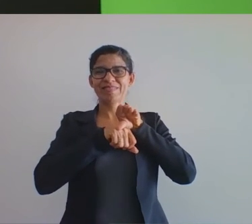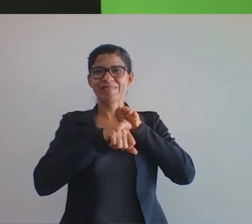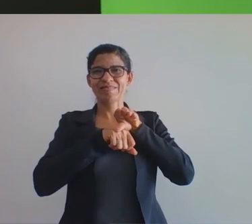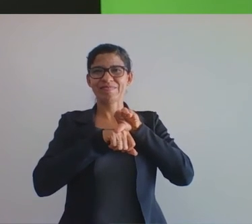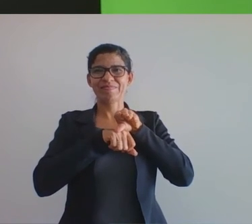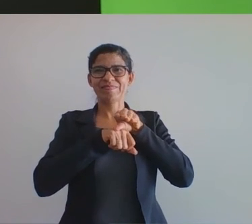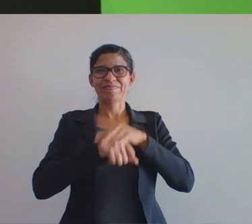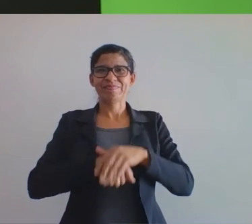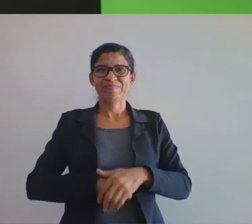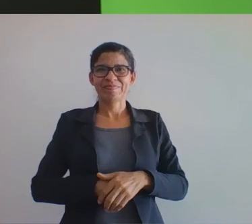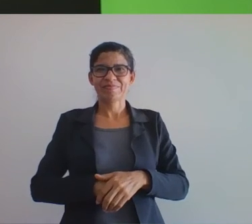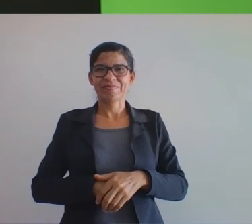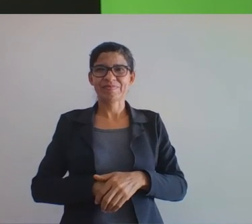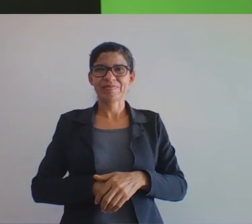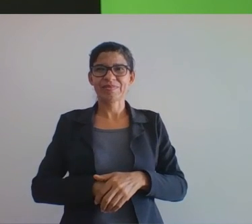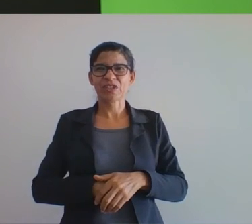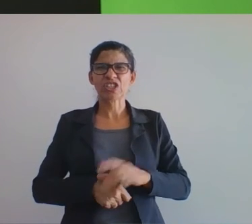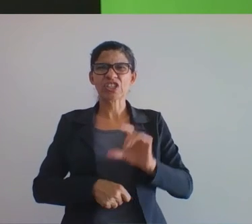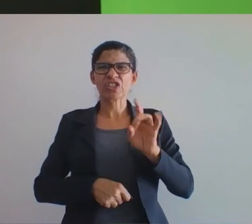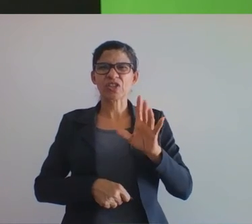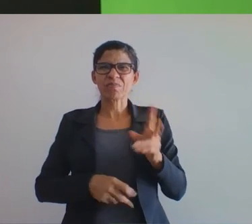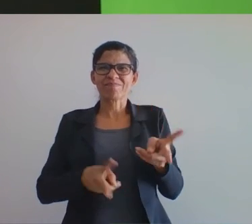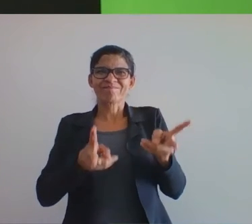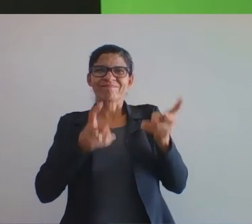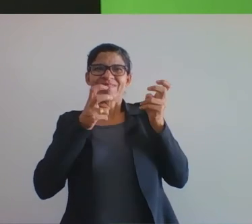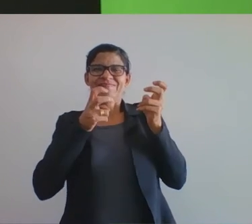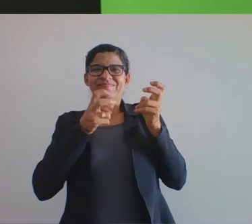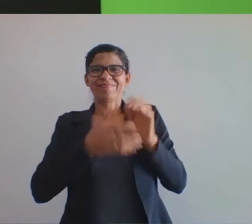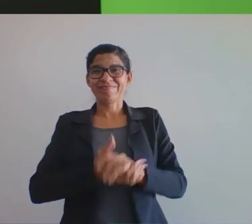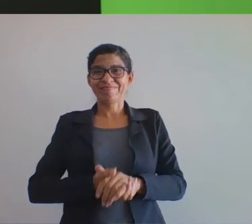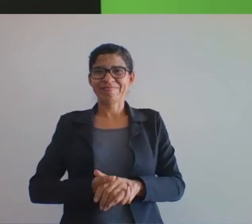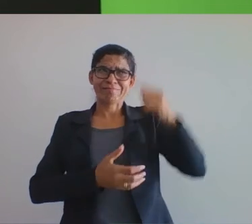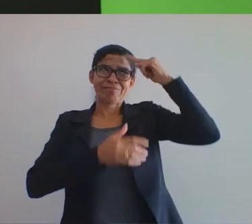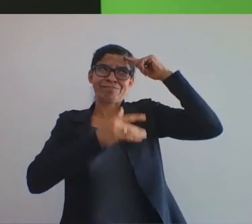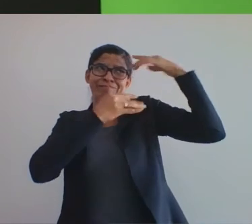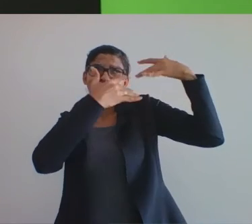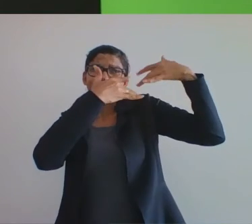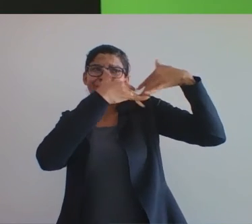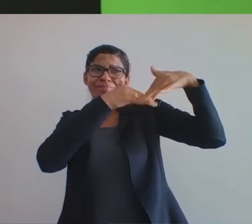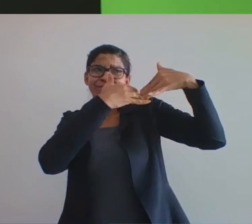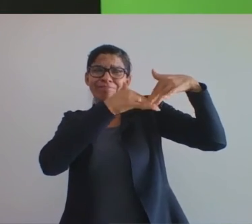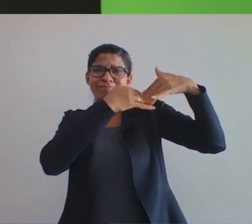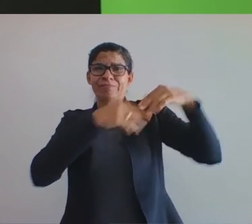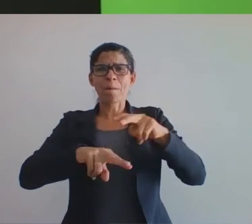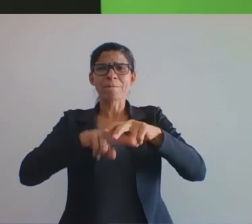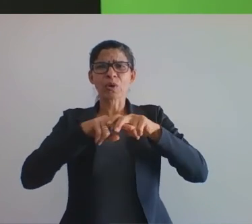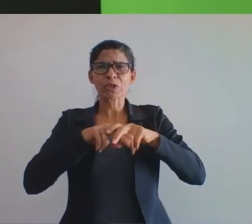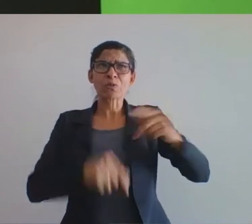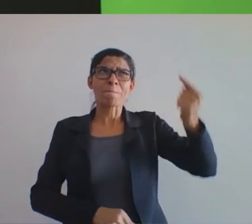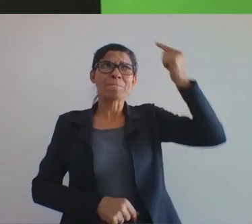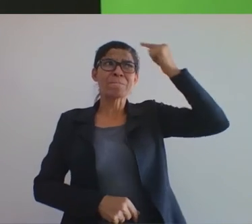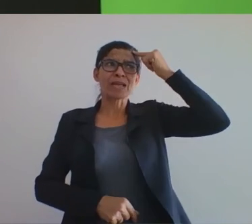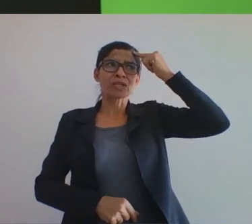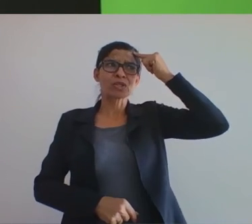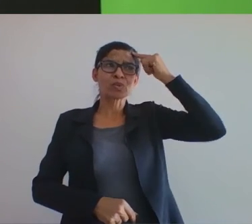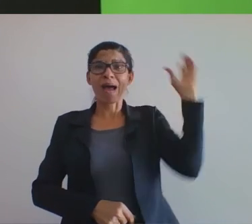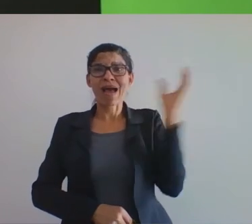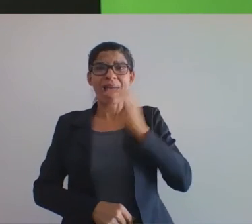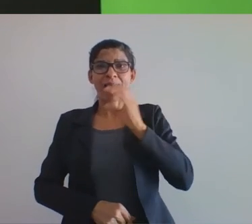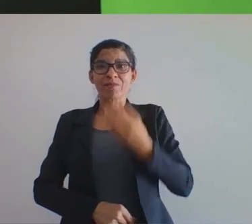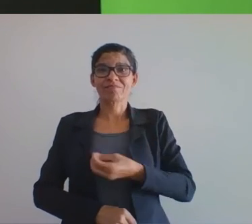Só seria pela reflexão. Por isso, penso, logo existo. Refletiu René